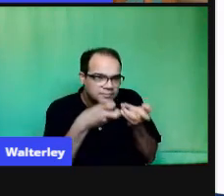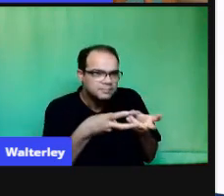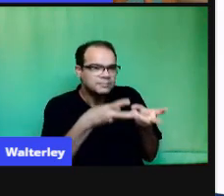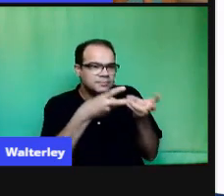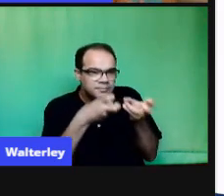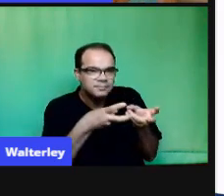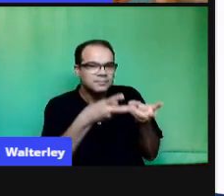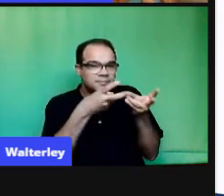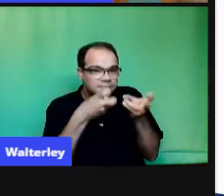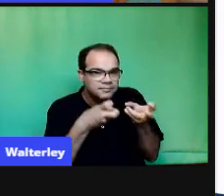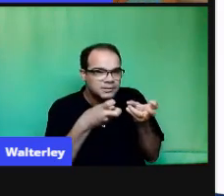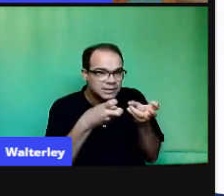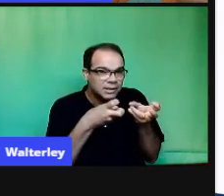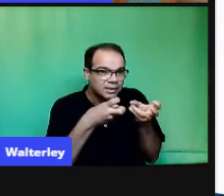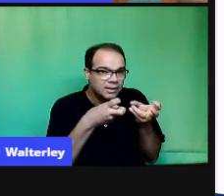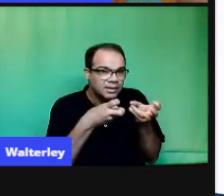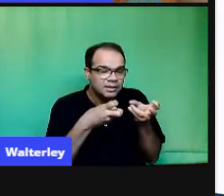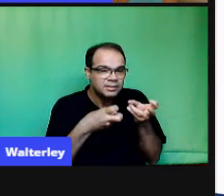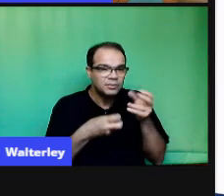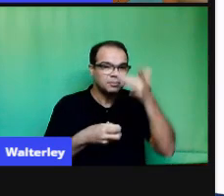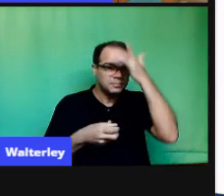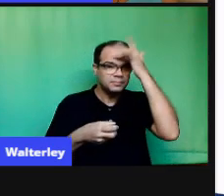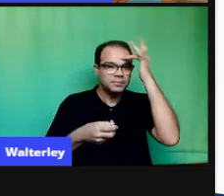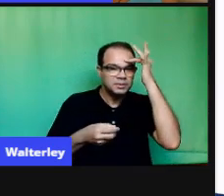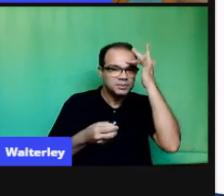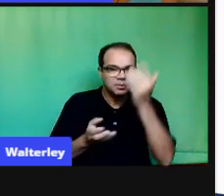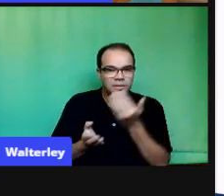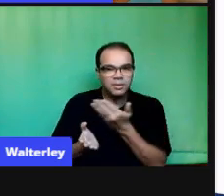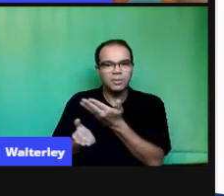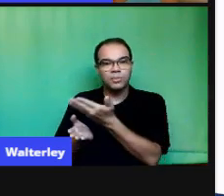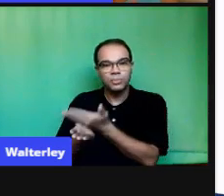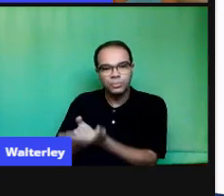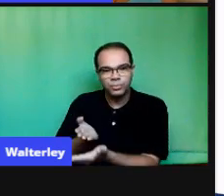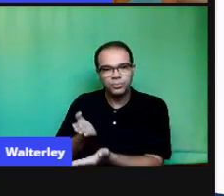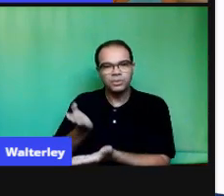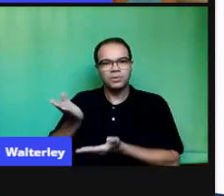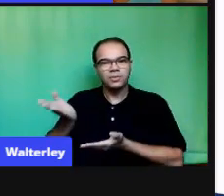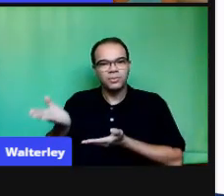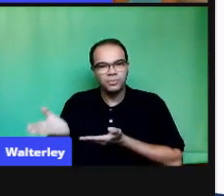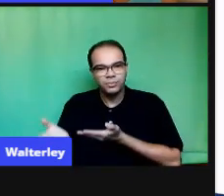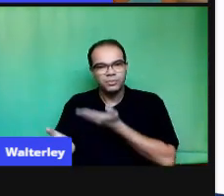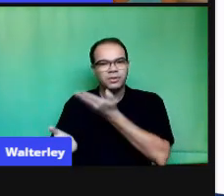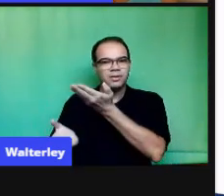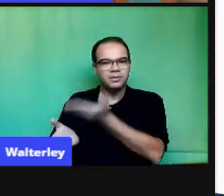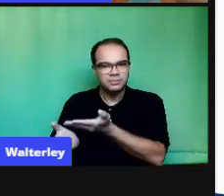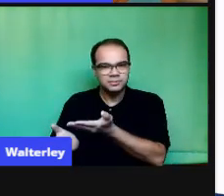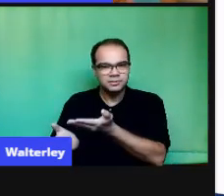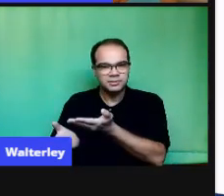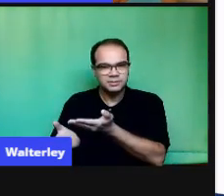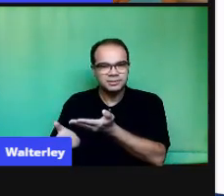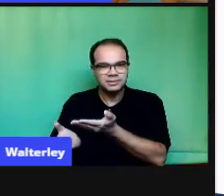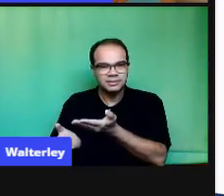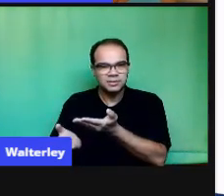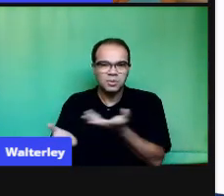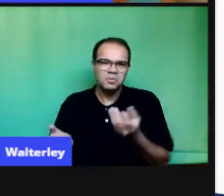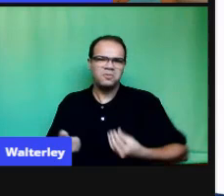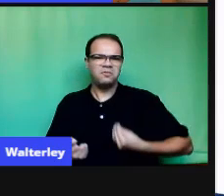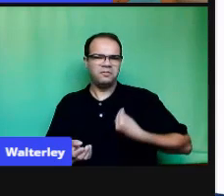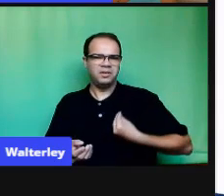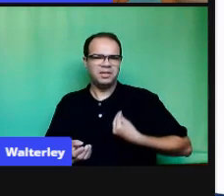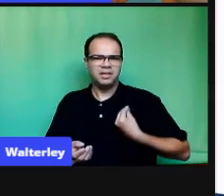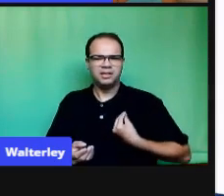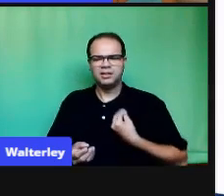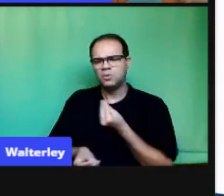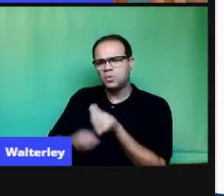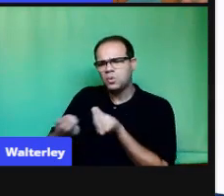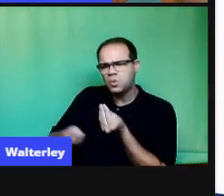situação é de dar para o indivíduo, para esse animal, as condições necessárias ou os recursos que ele